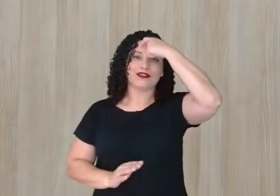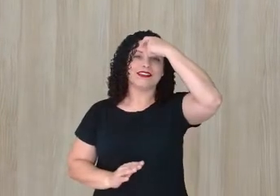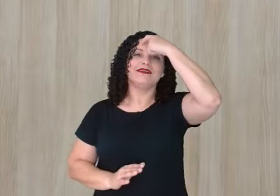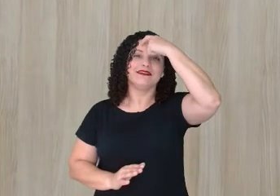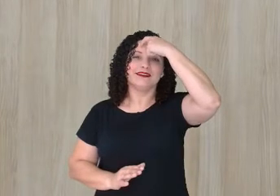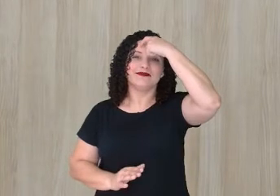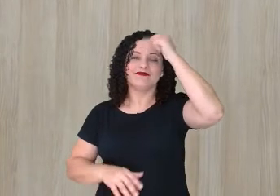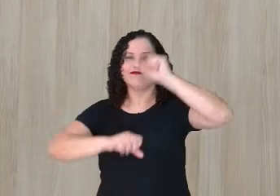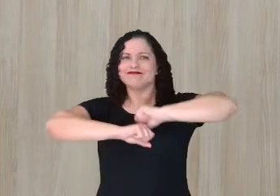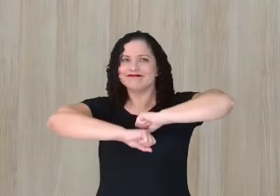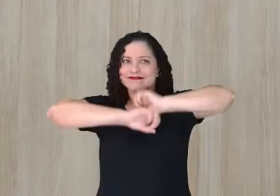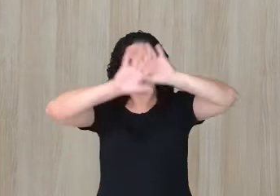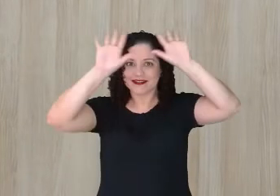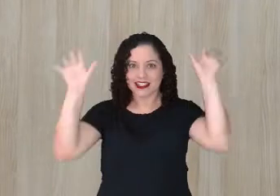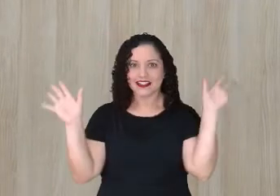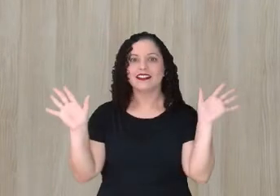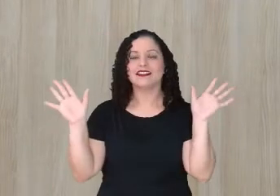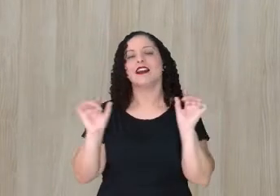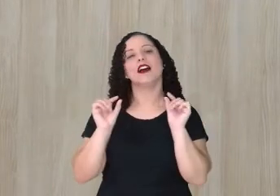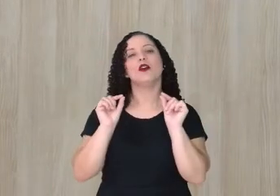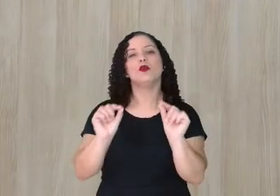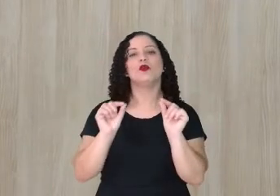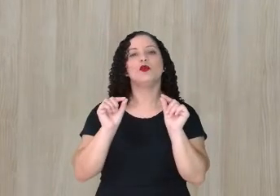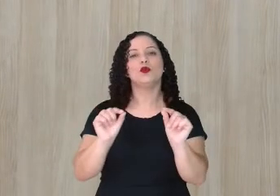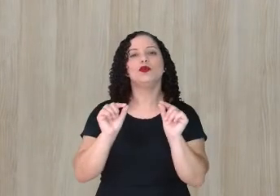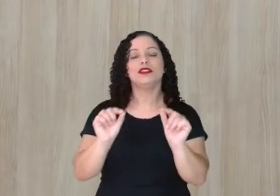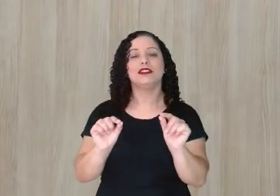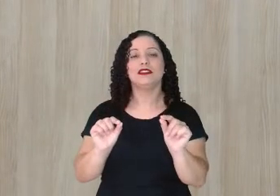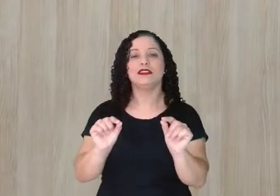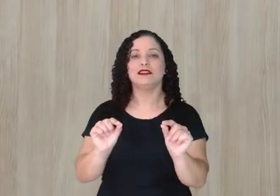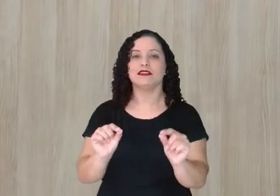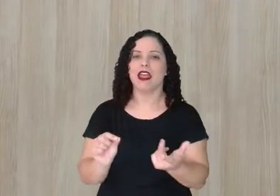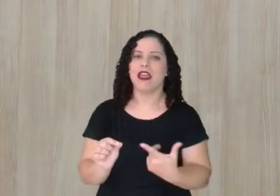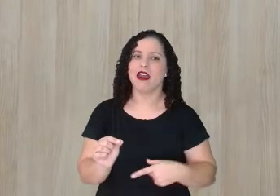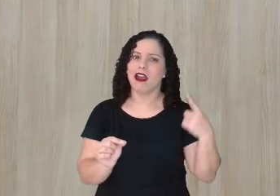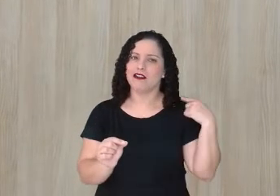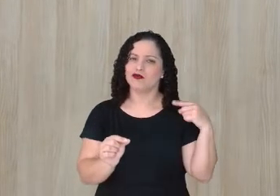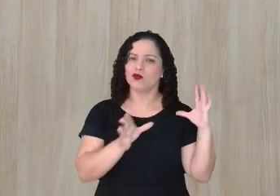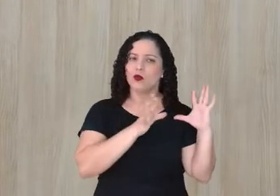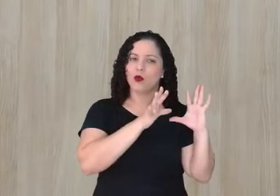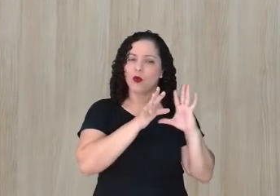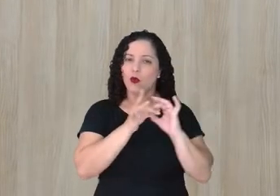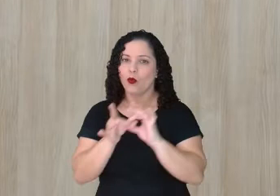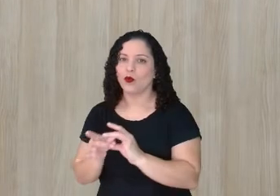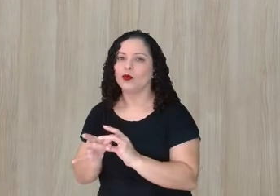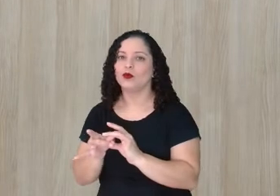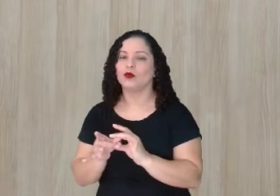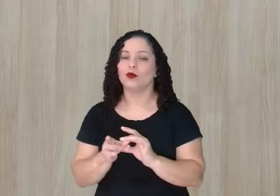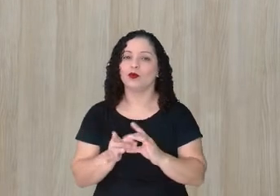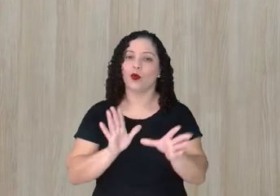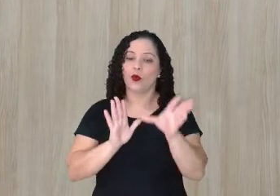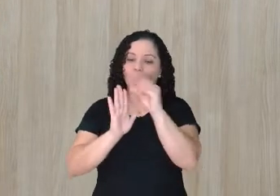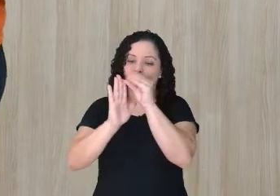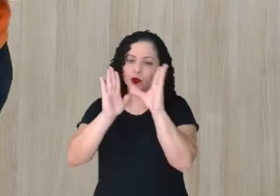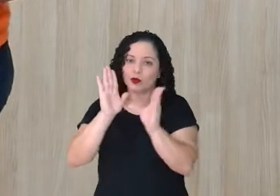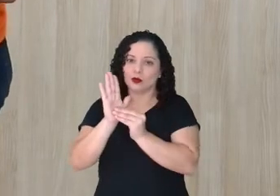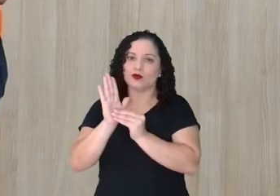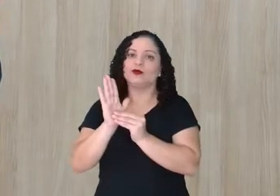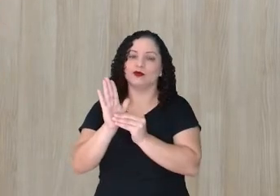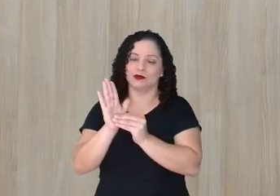trazendo uma clareza daquilo que foi o conteúdo inicial.